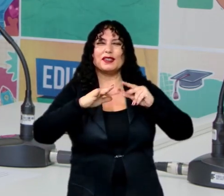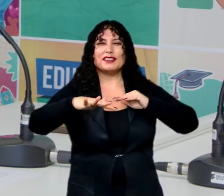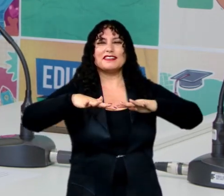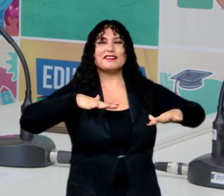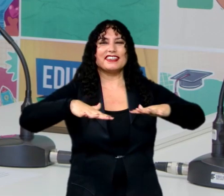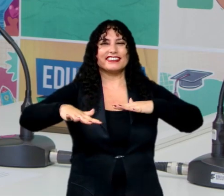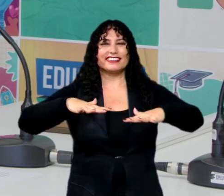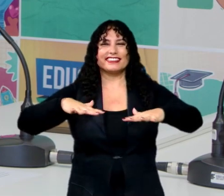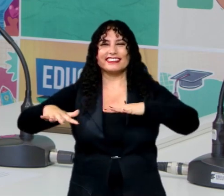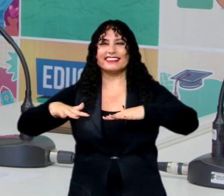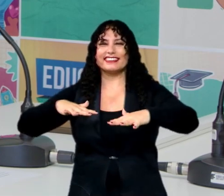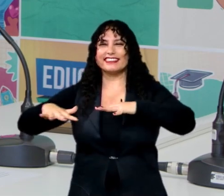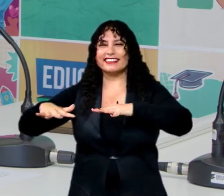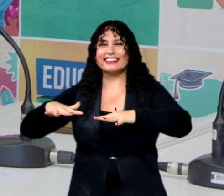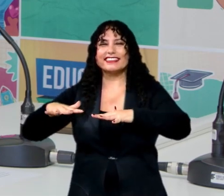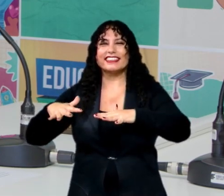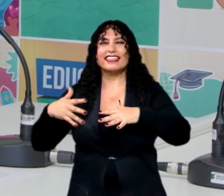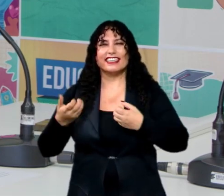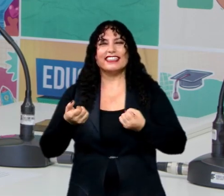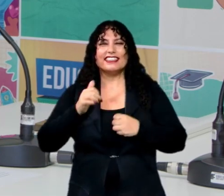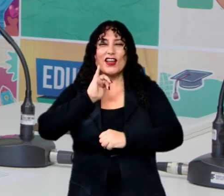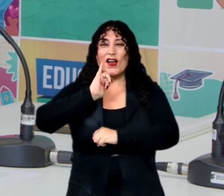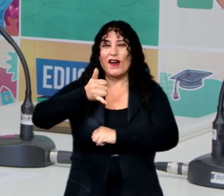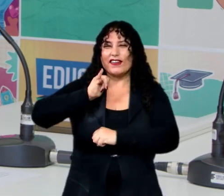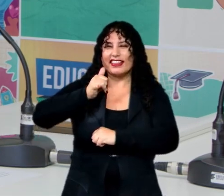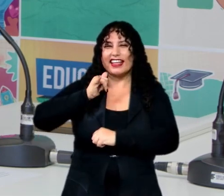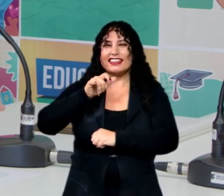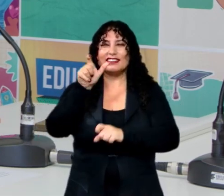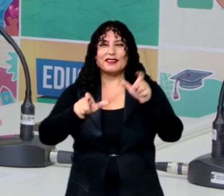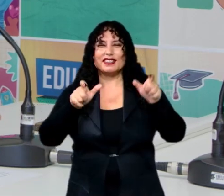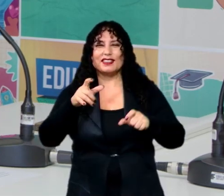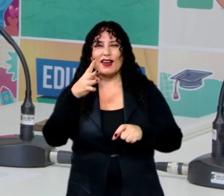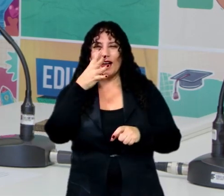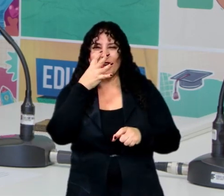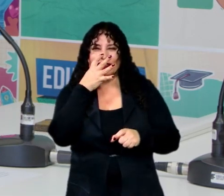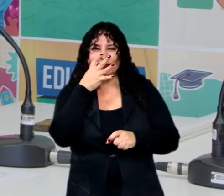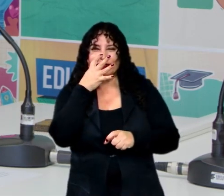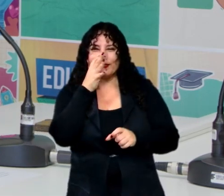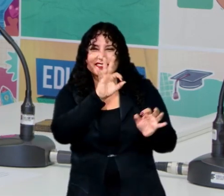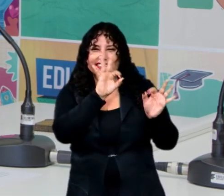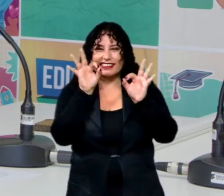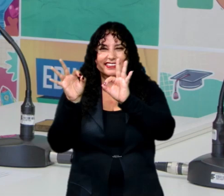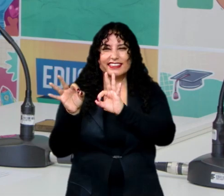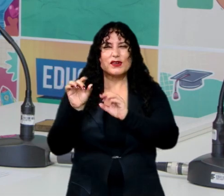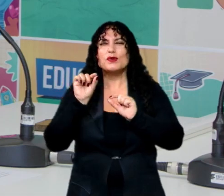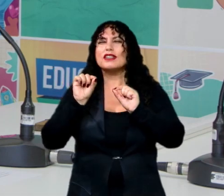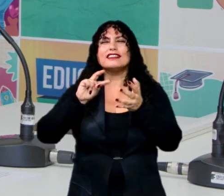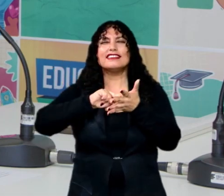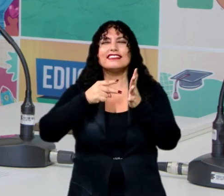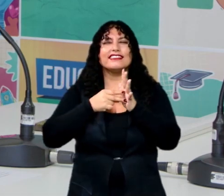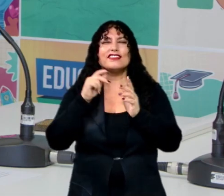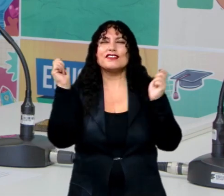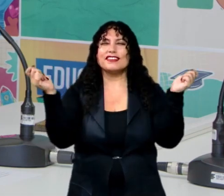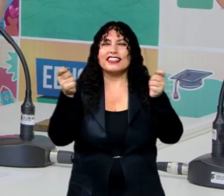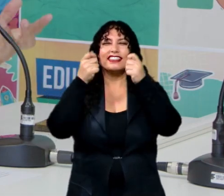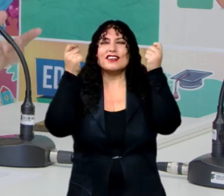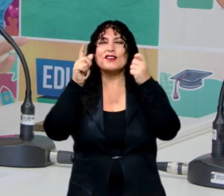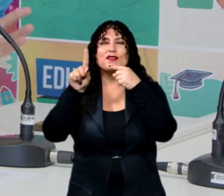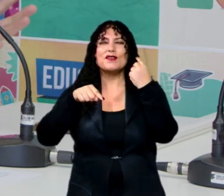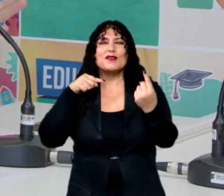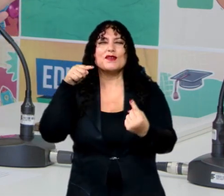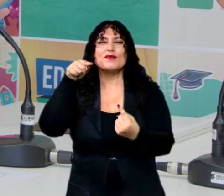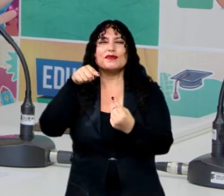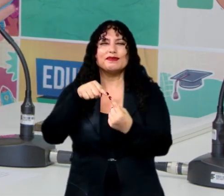movimento, contasse para quem está nos assistindo o que é o festival, o objetivo dele, como é que